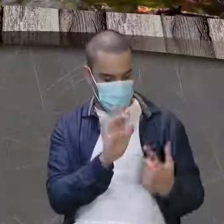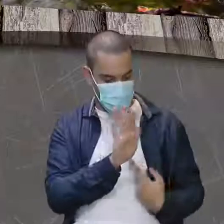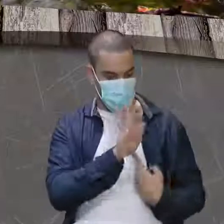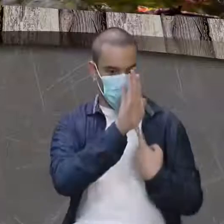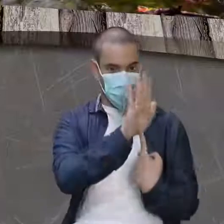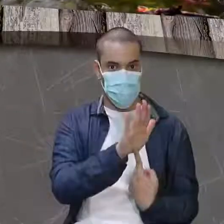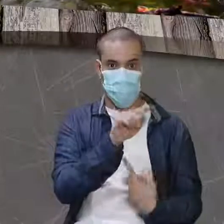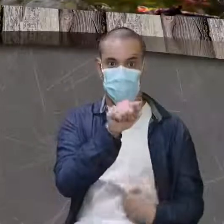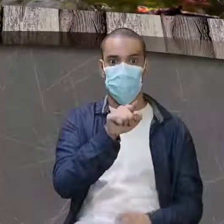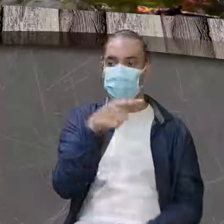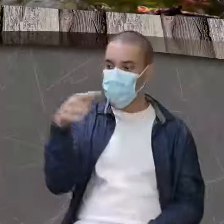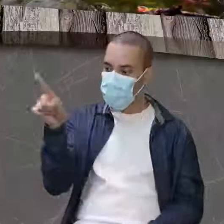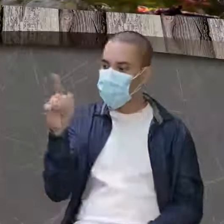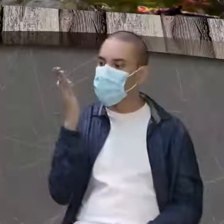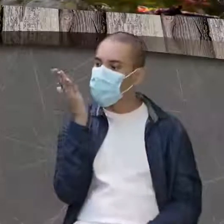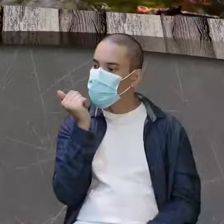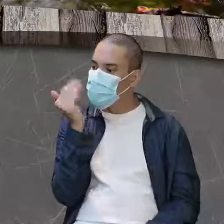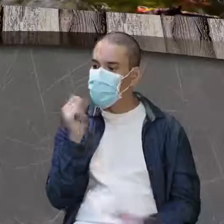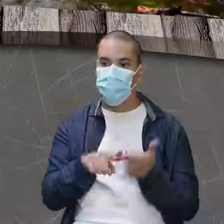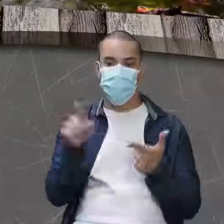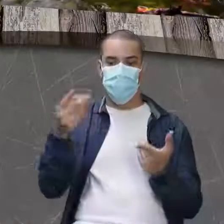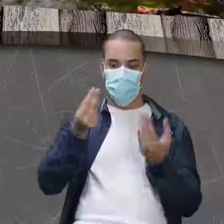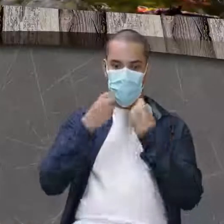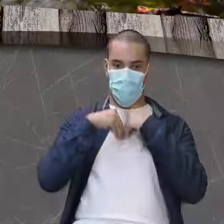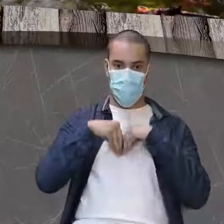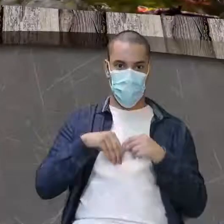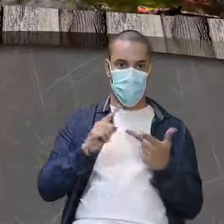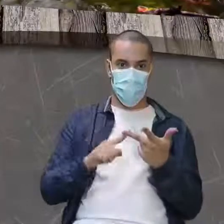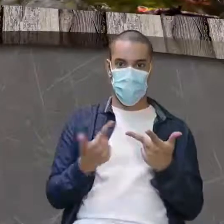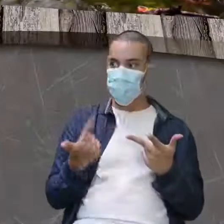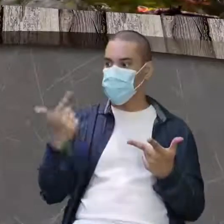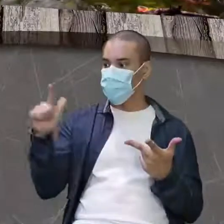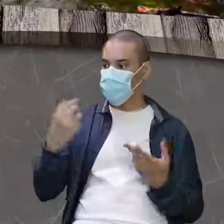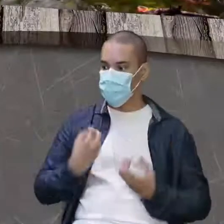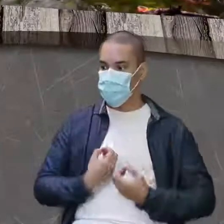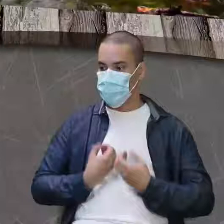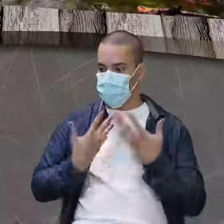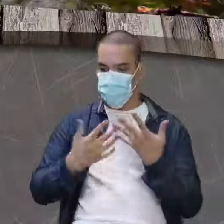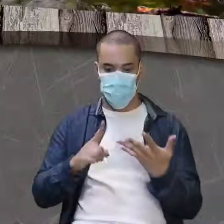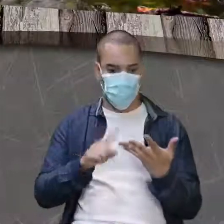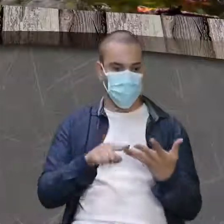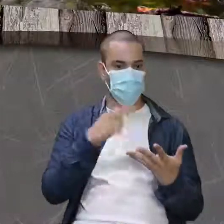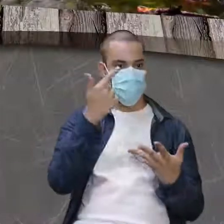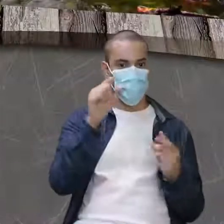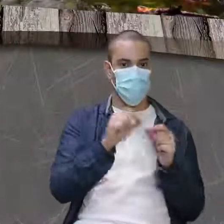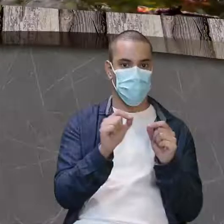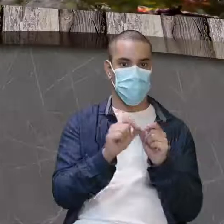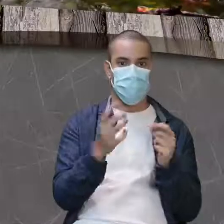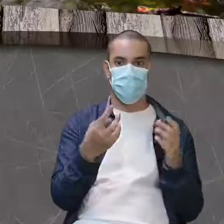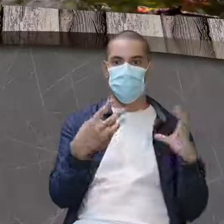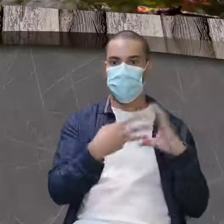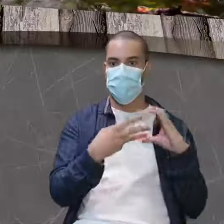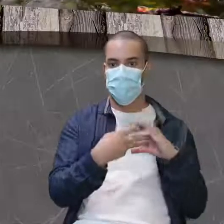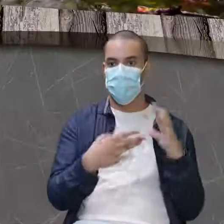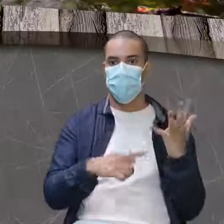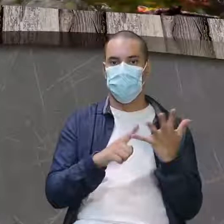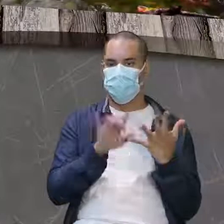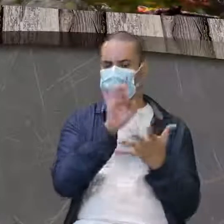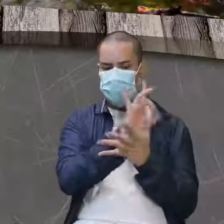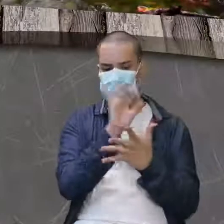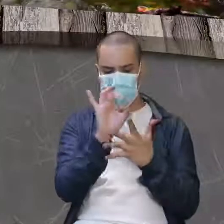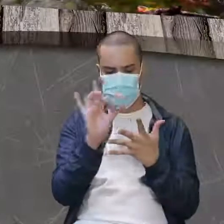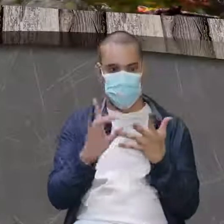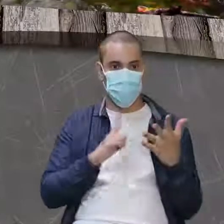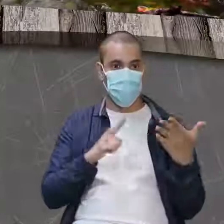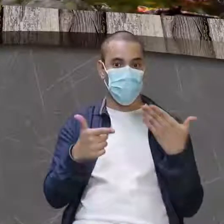digerir, outro busca alimento, outro filtra alimento, o outro produz células reprodutivas, enfim, cada um vai estar